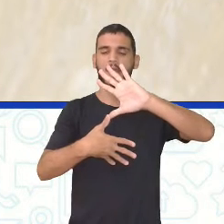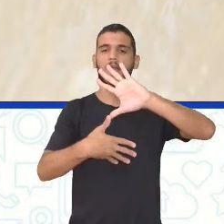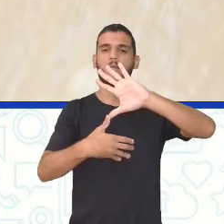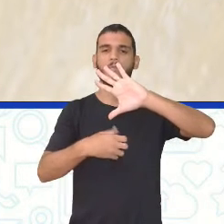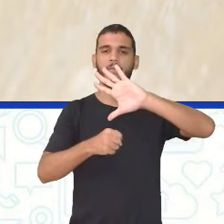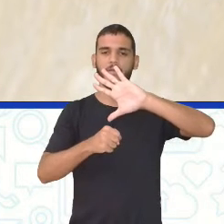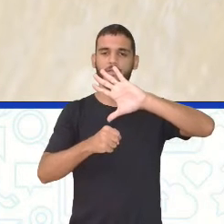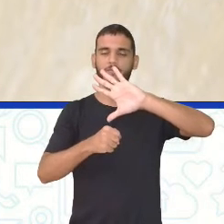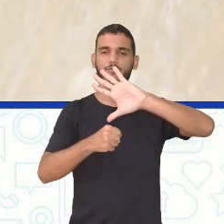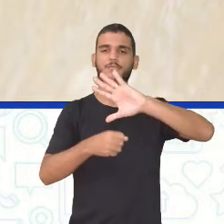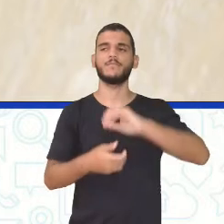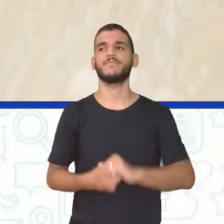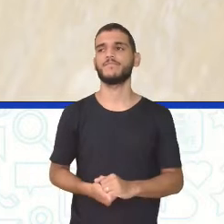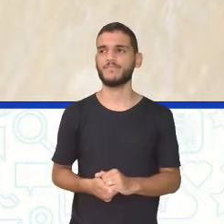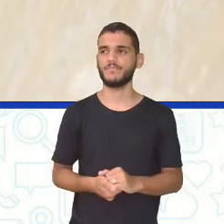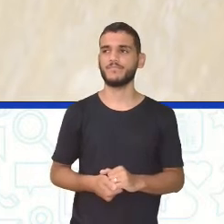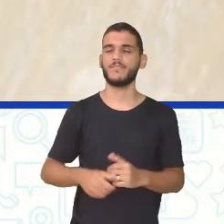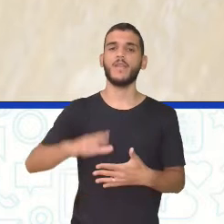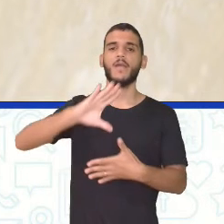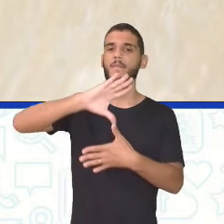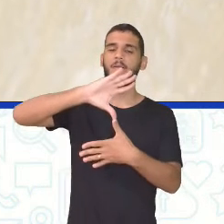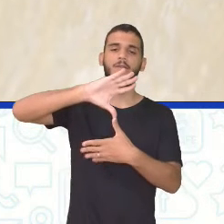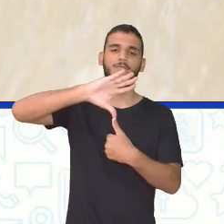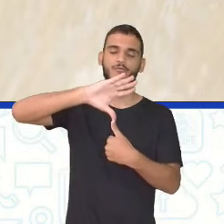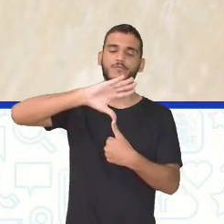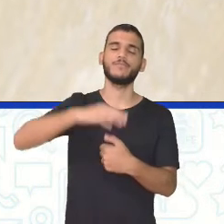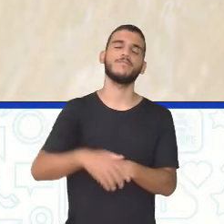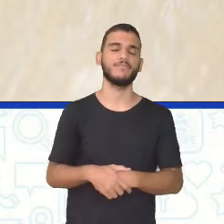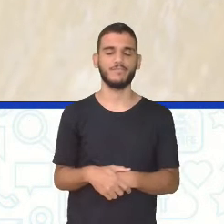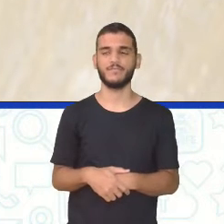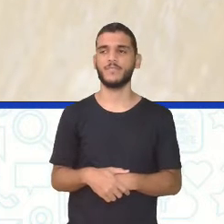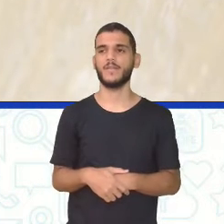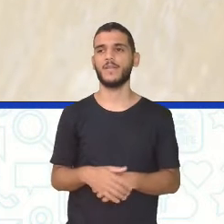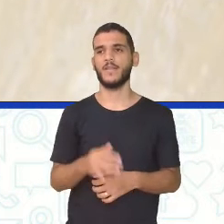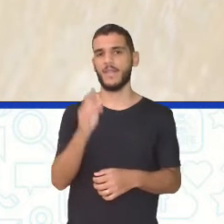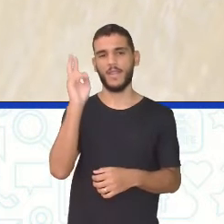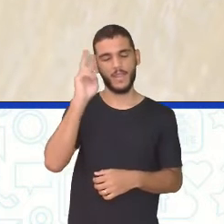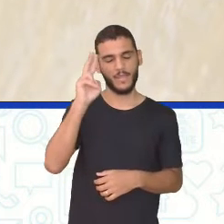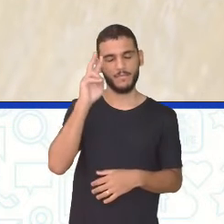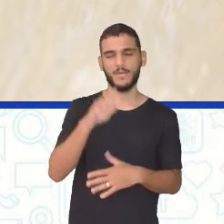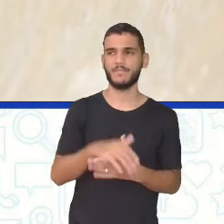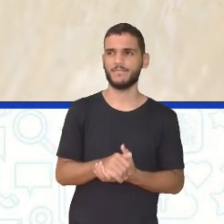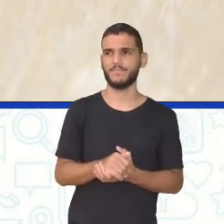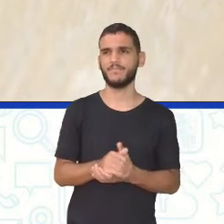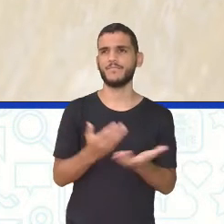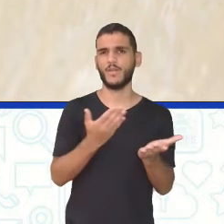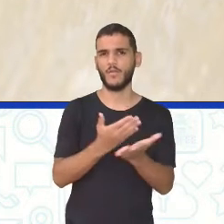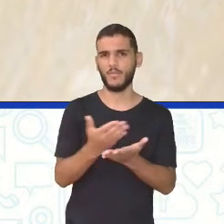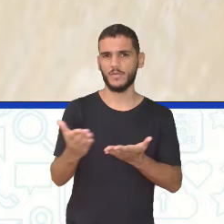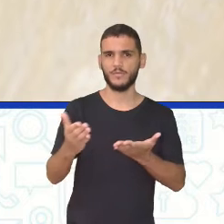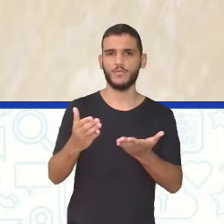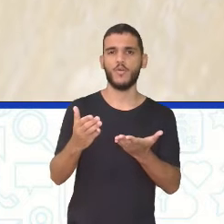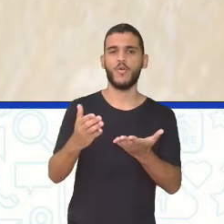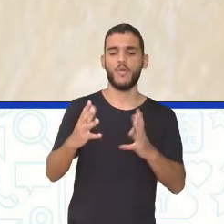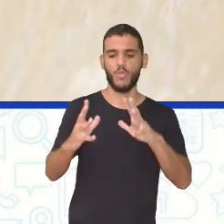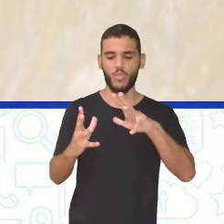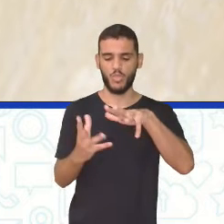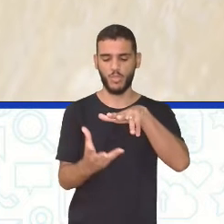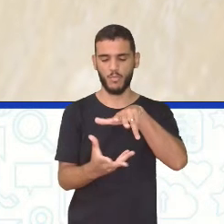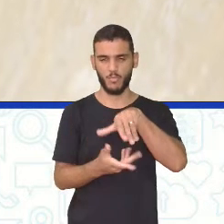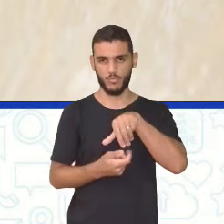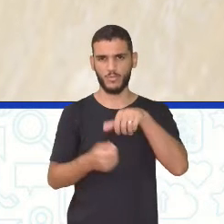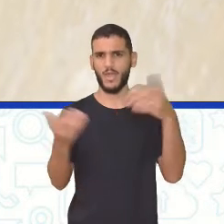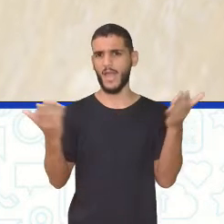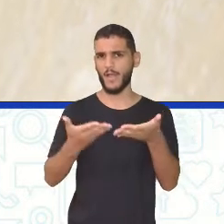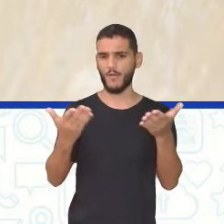Gilson? Sim. E do global. Eu parti de onde, meus alunos? Parti de onde, Gilson? Parti do global, né? E agora a